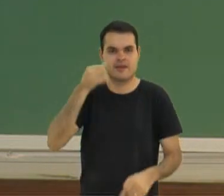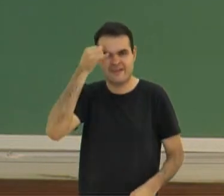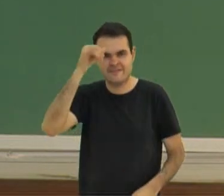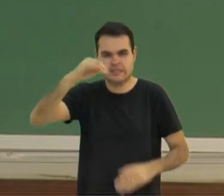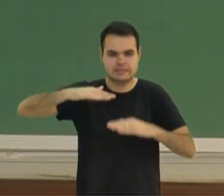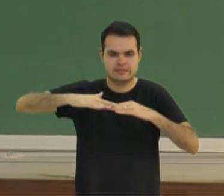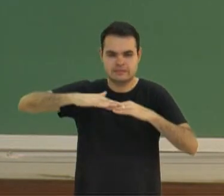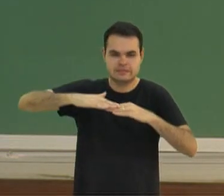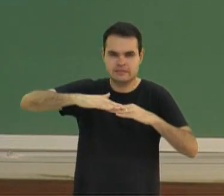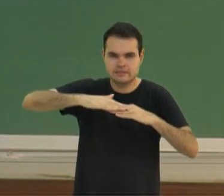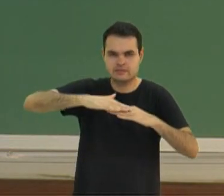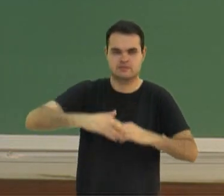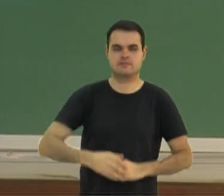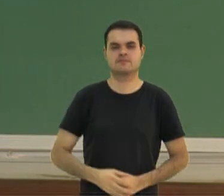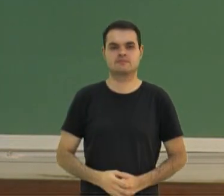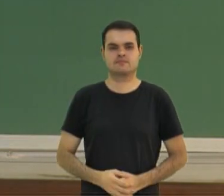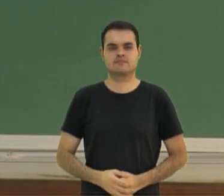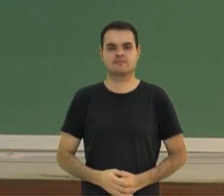que der.